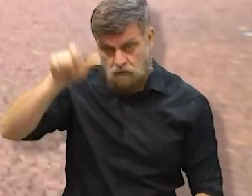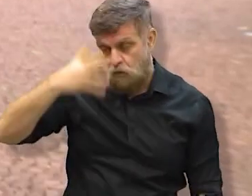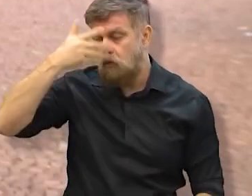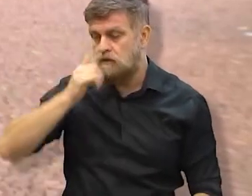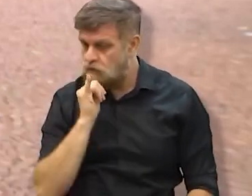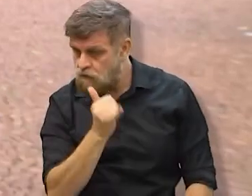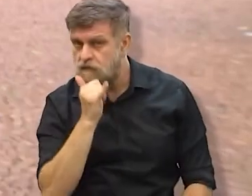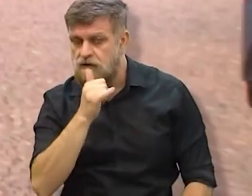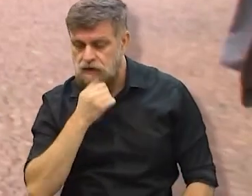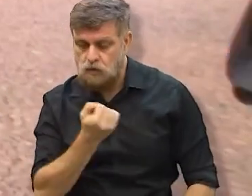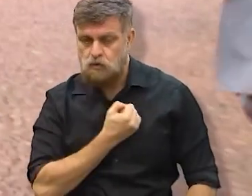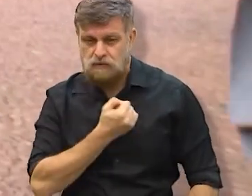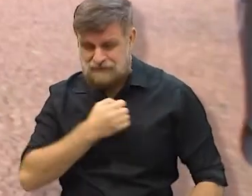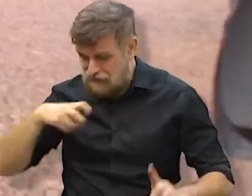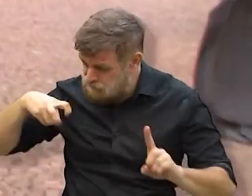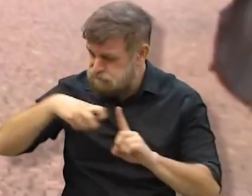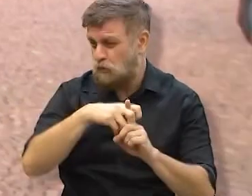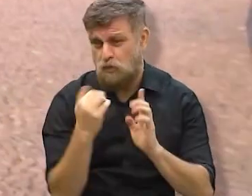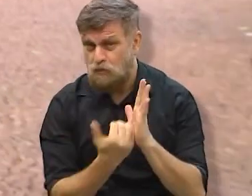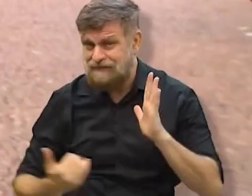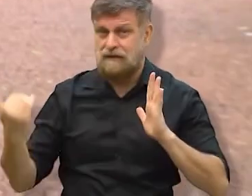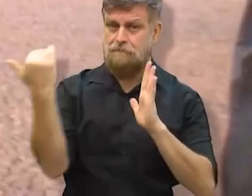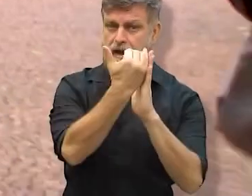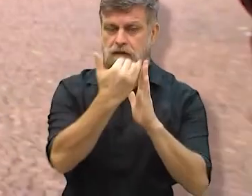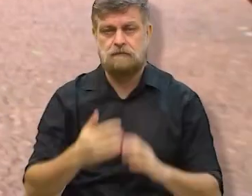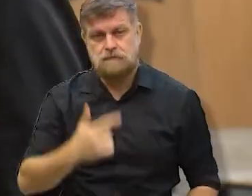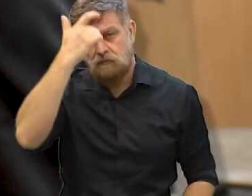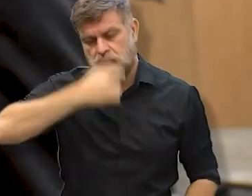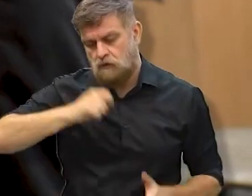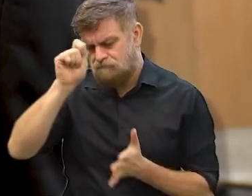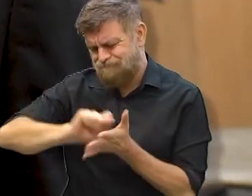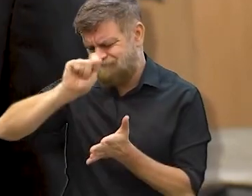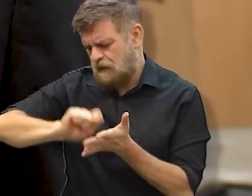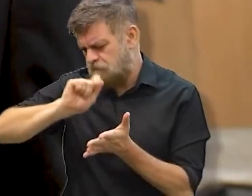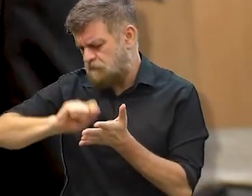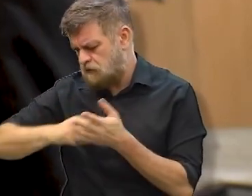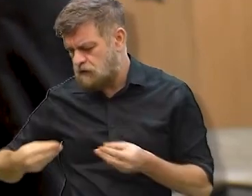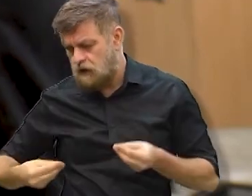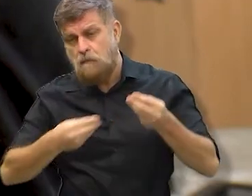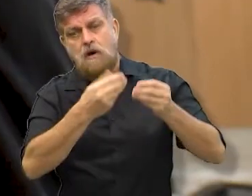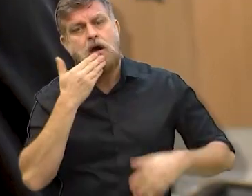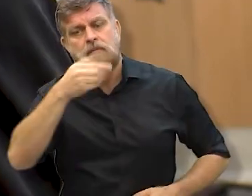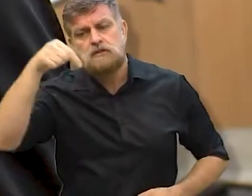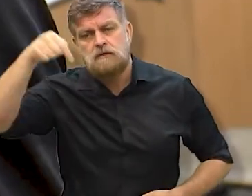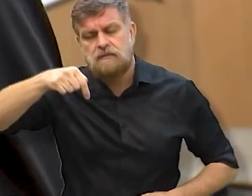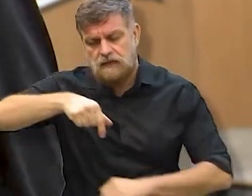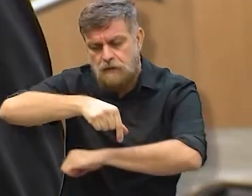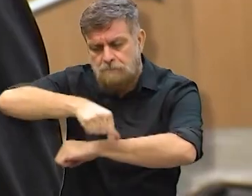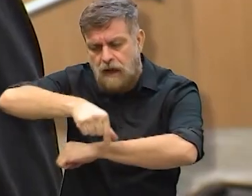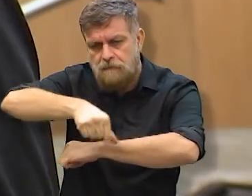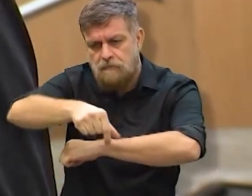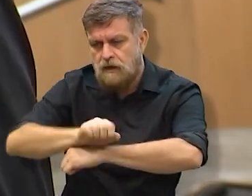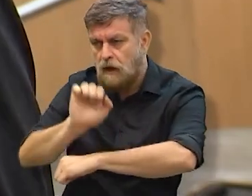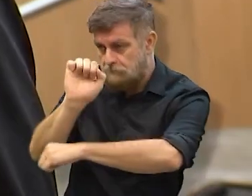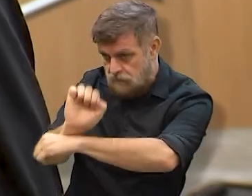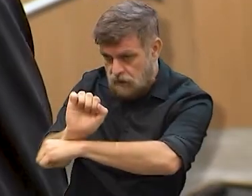ele, tem aumentado consideravelmente o número de acidentes. Eu fiz uma indicação para que fizesse a sinalização